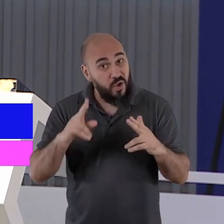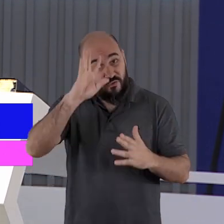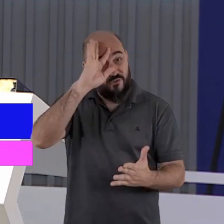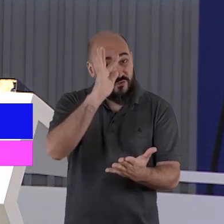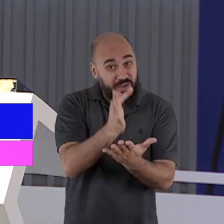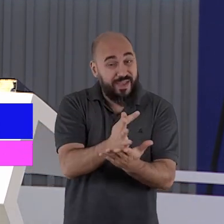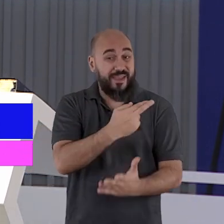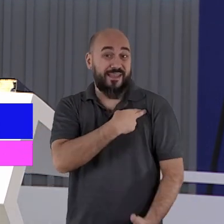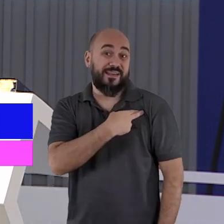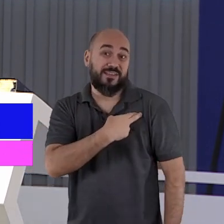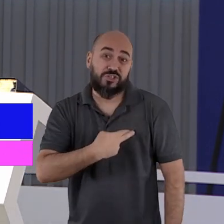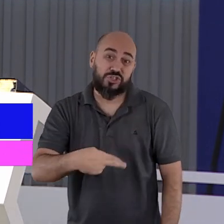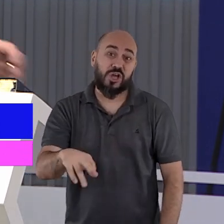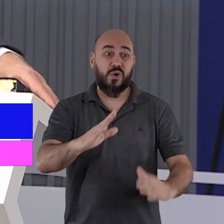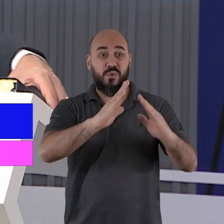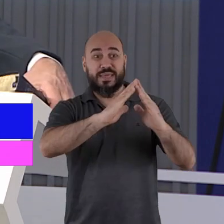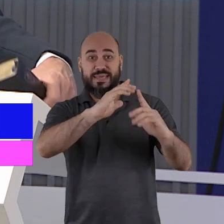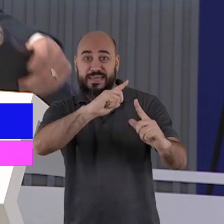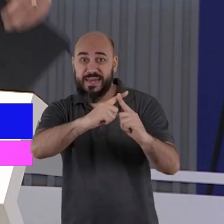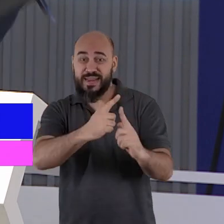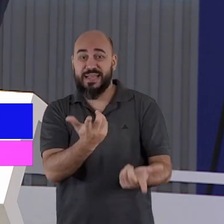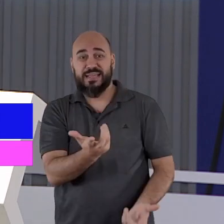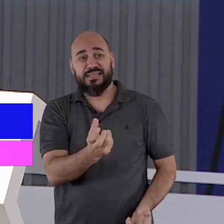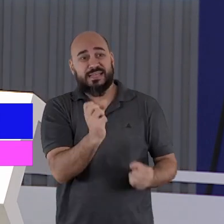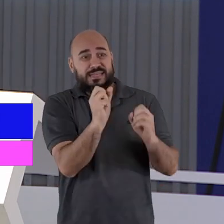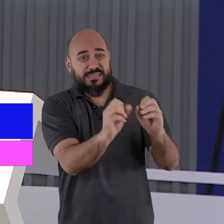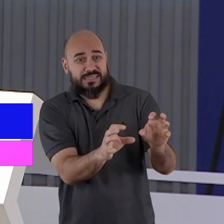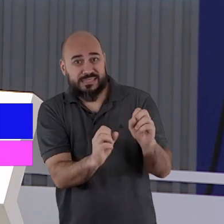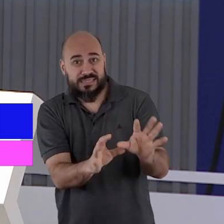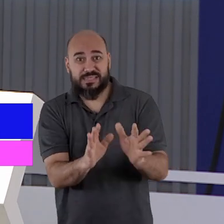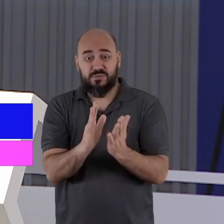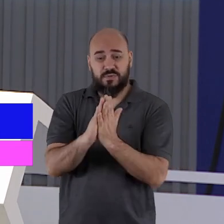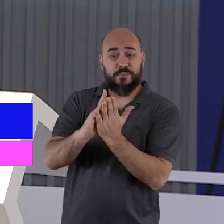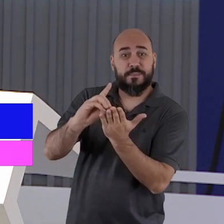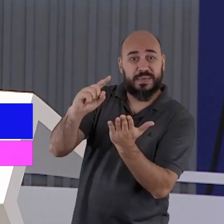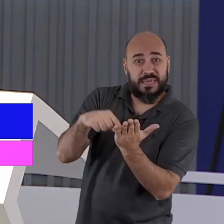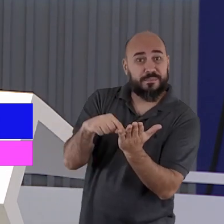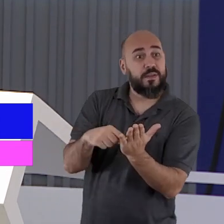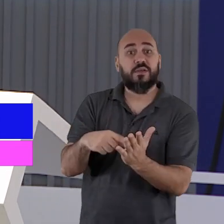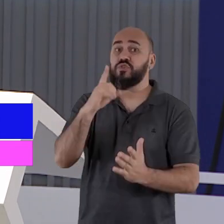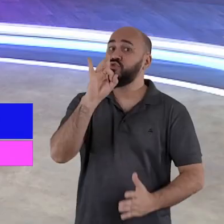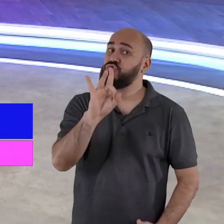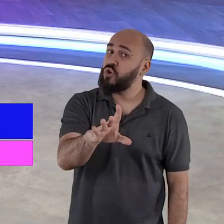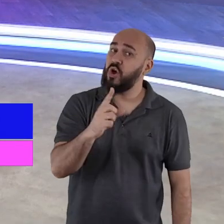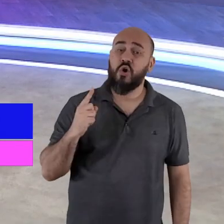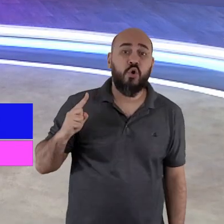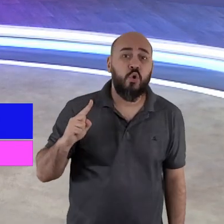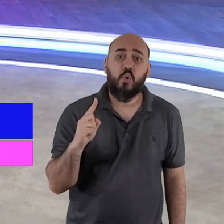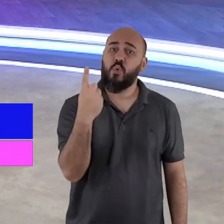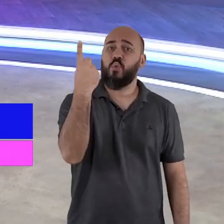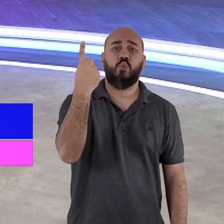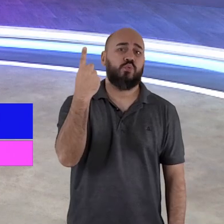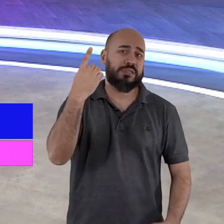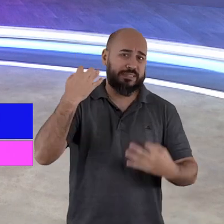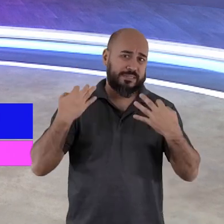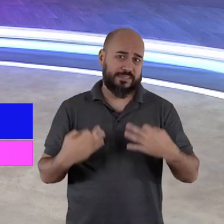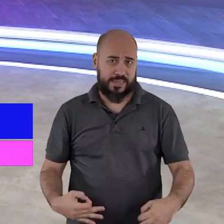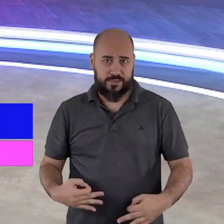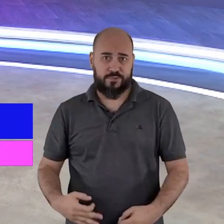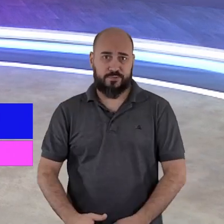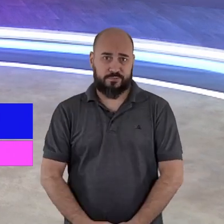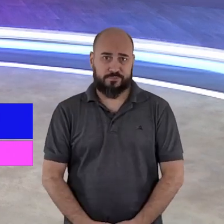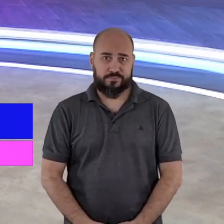quando o assunto é Deus, quando o assunto é a palavra de Deus. É esta palavra que